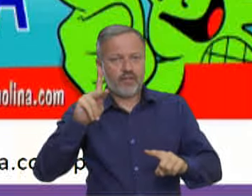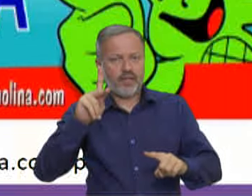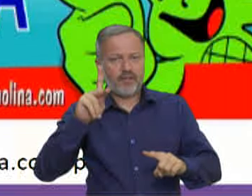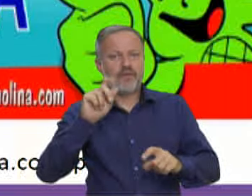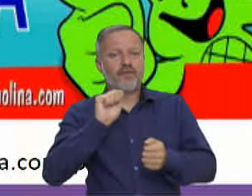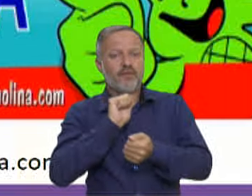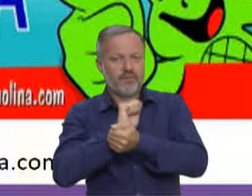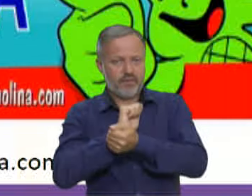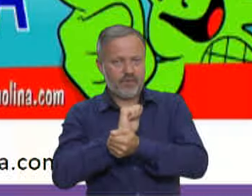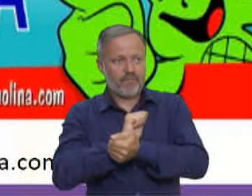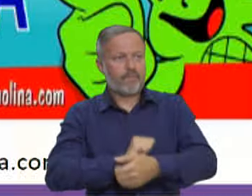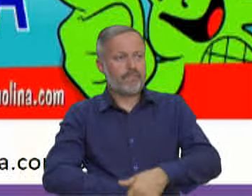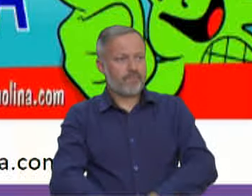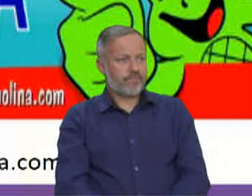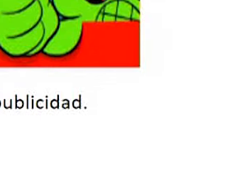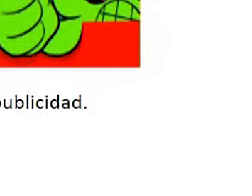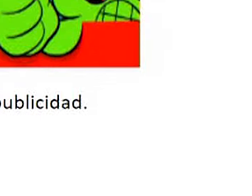lá.